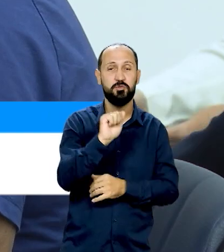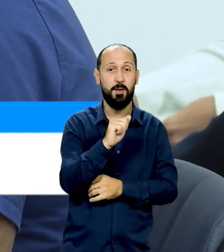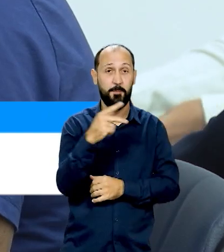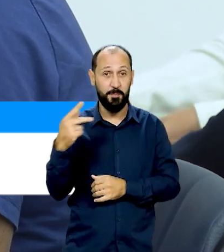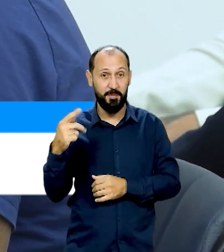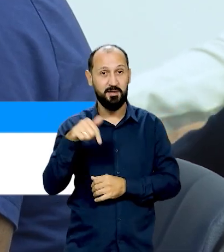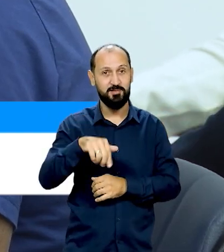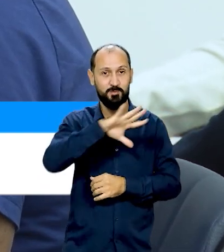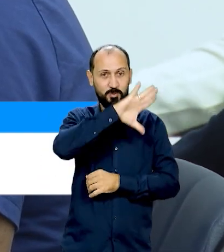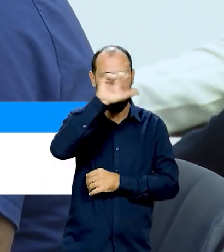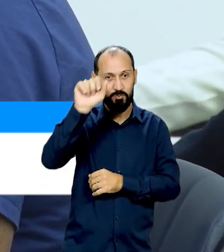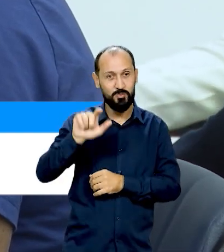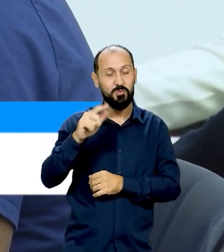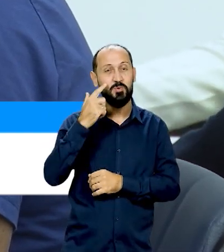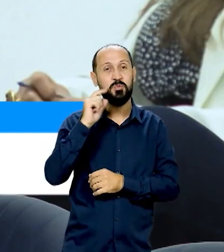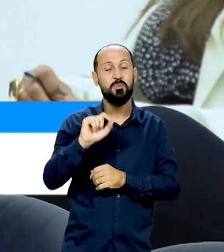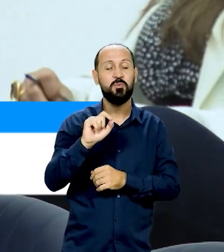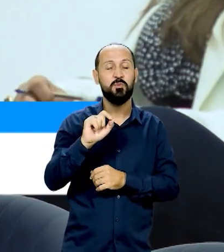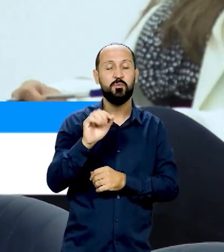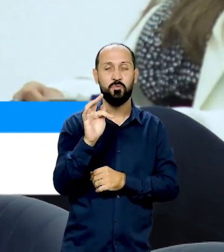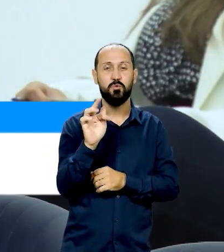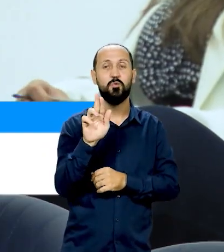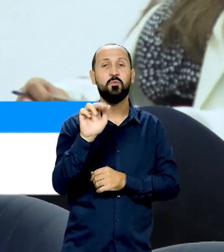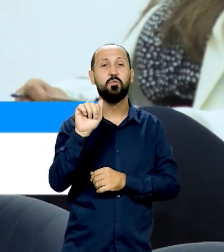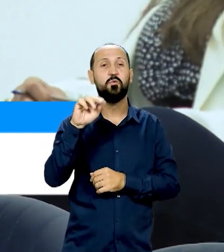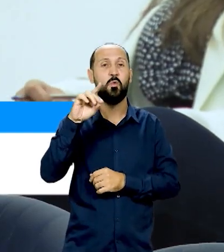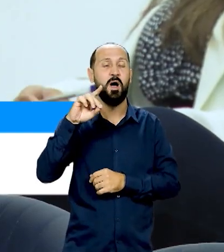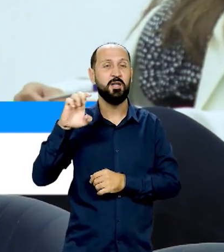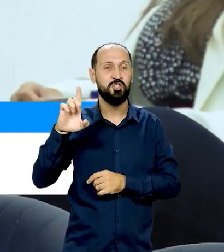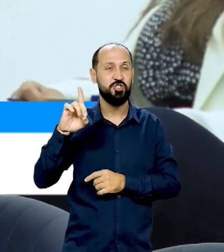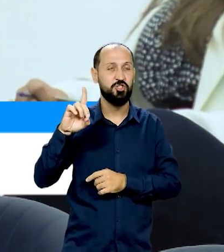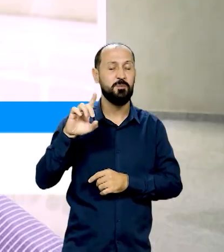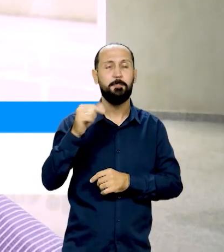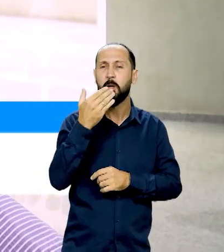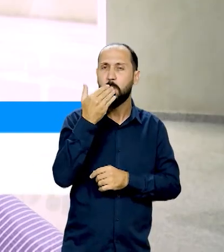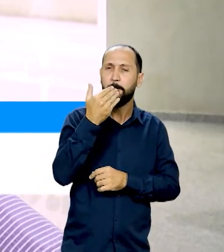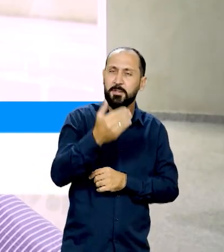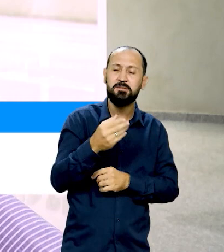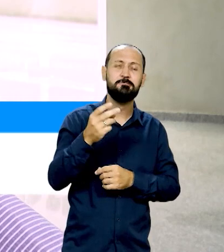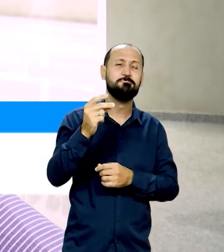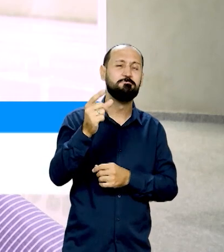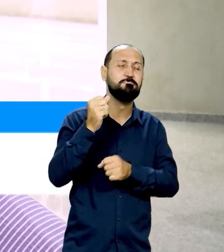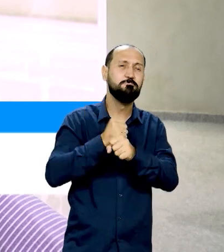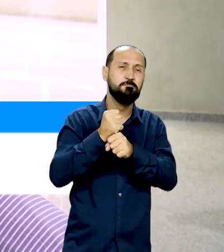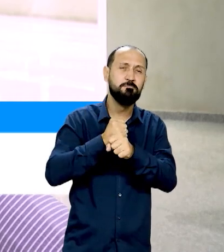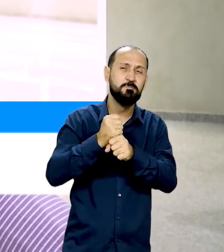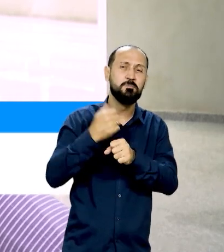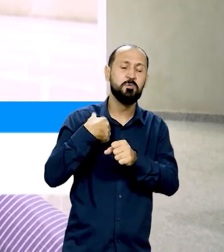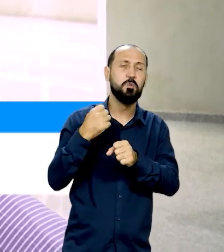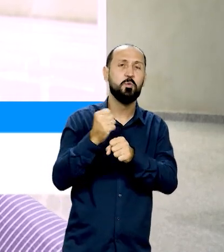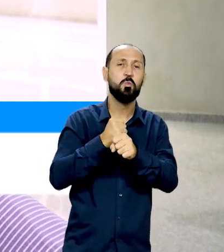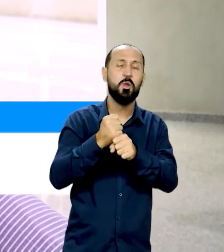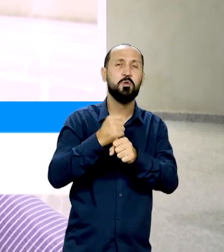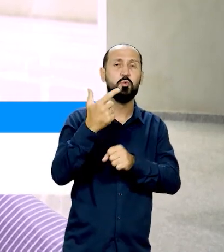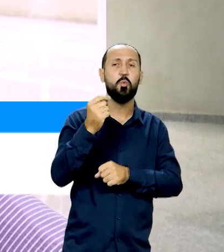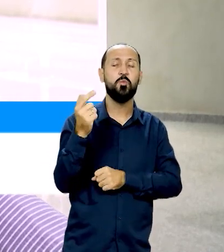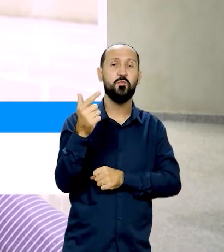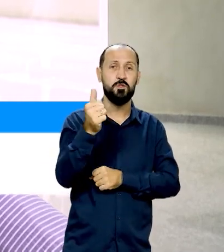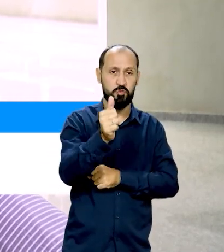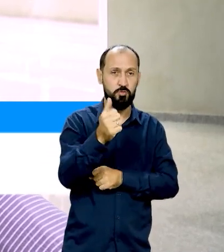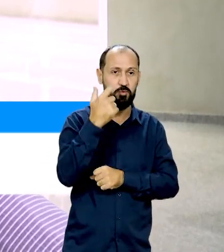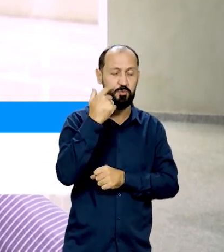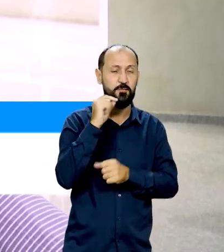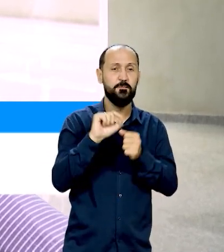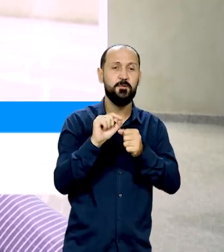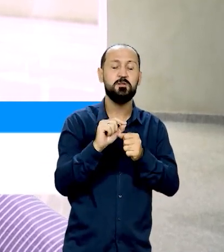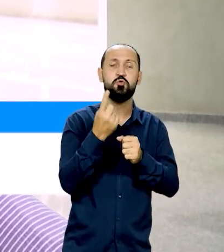de aplicativos de Mato Grosso do Sul, Fuad Salamene Neto. É uma reivindicação que vem desde a nossa luta em 2021,